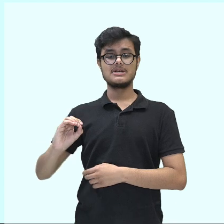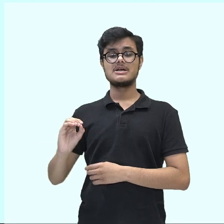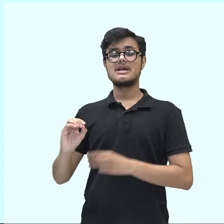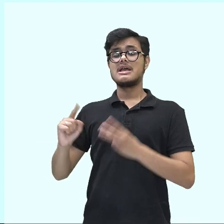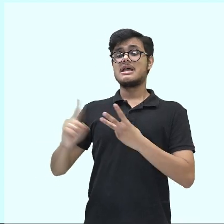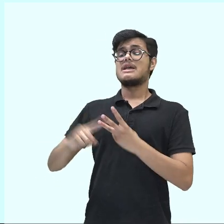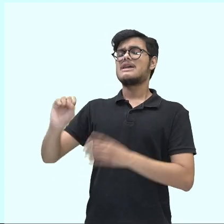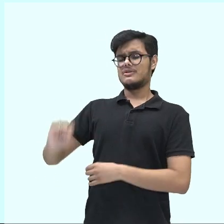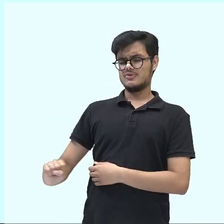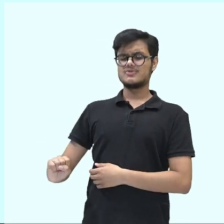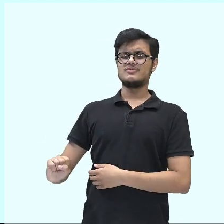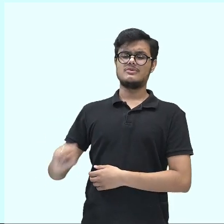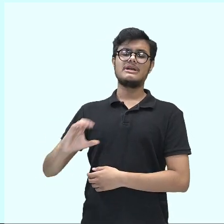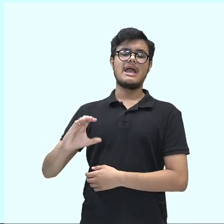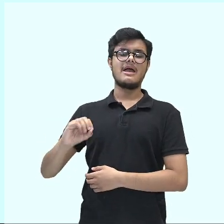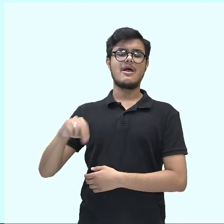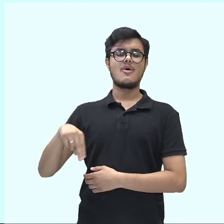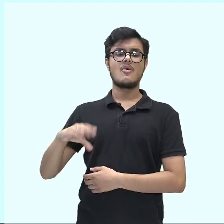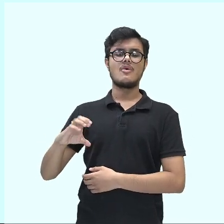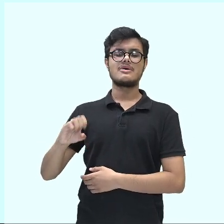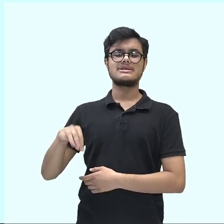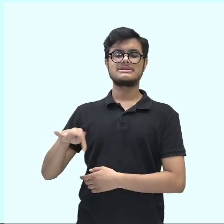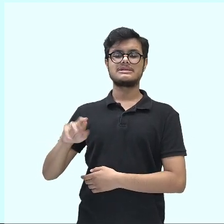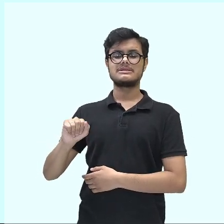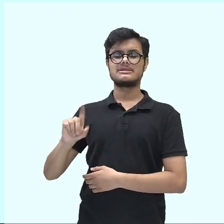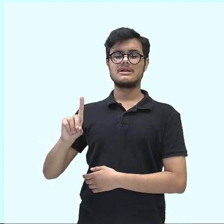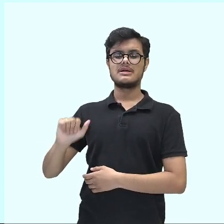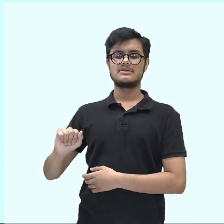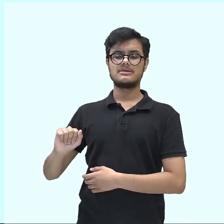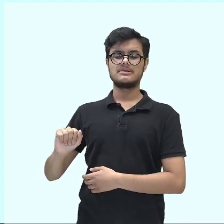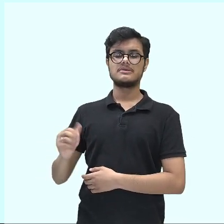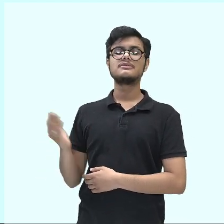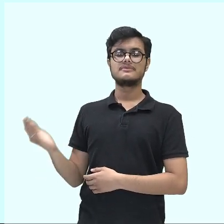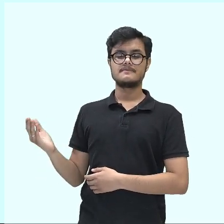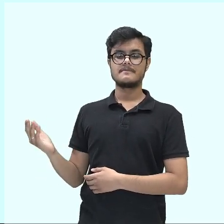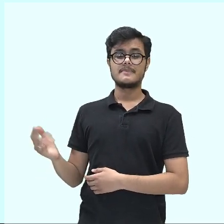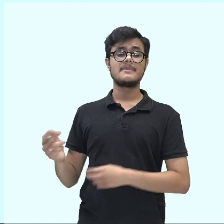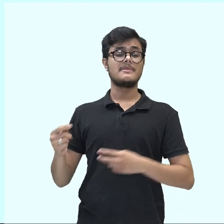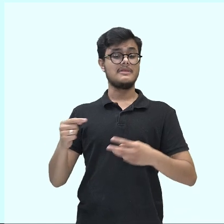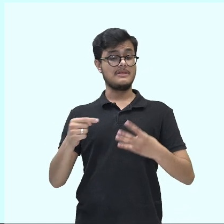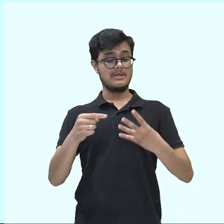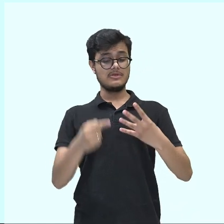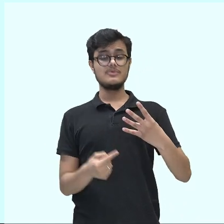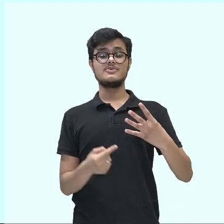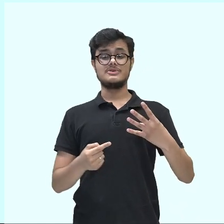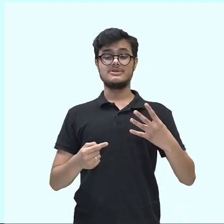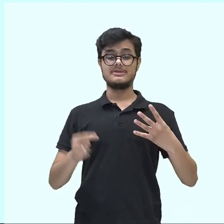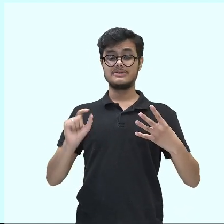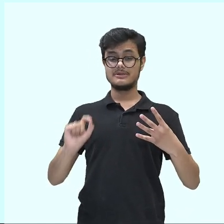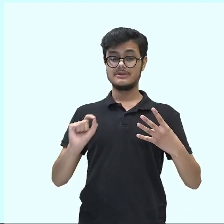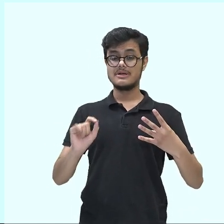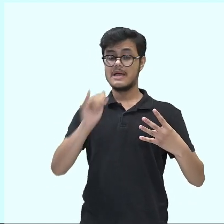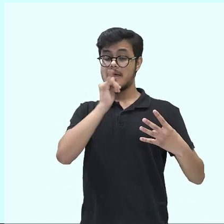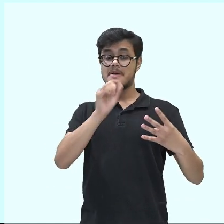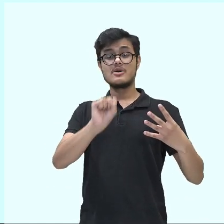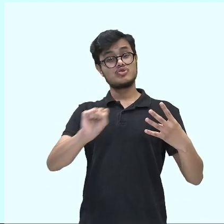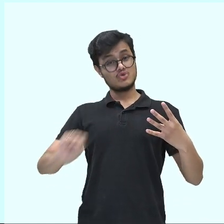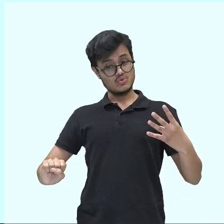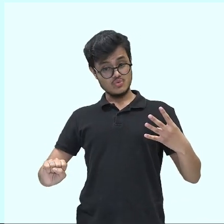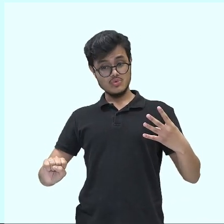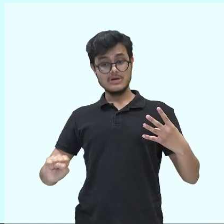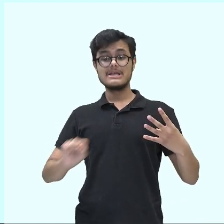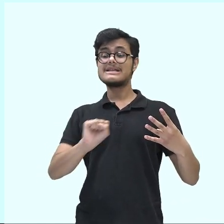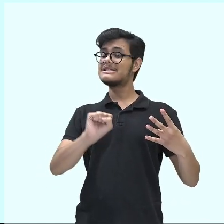região concentrada, que a gente vai observar aí no mapinha, ela abrange 2 regiões, né? Observem aí que é a região sul e